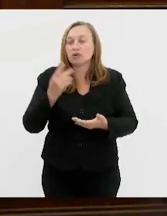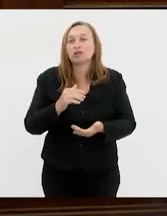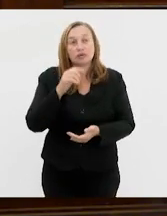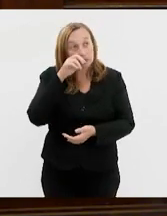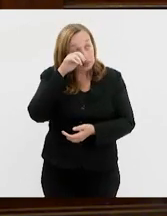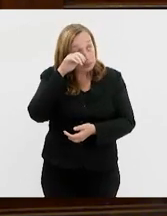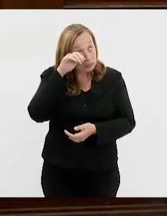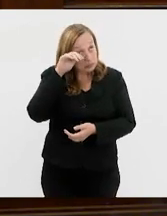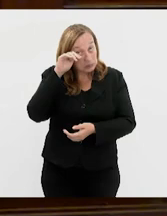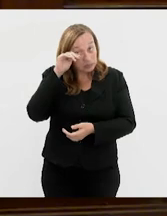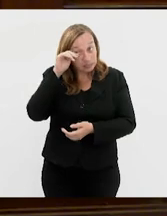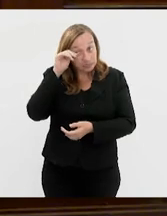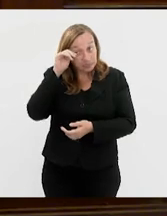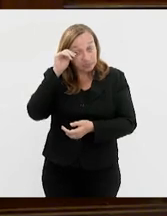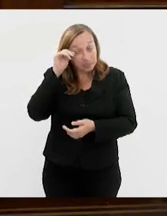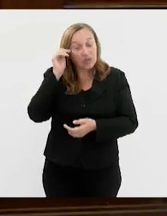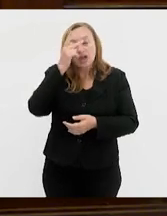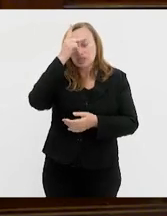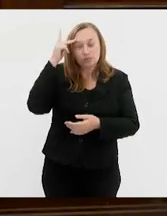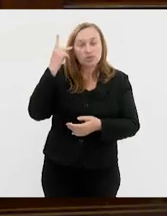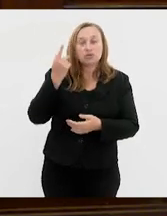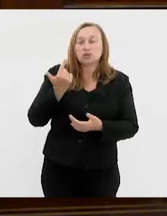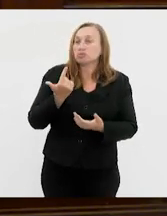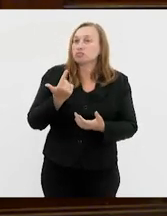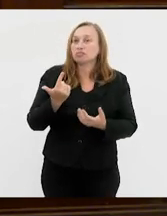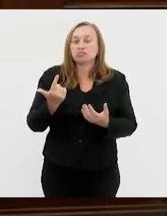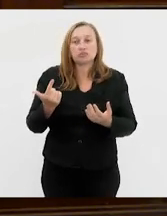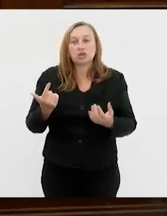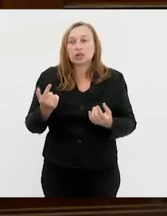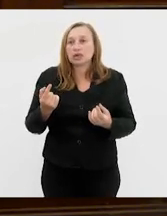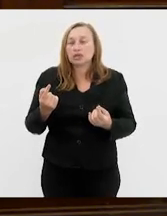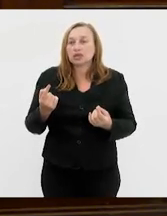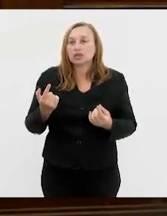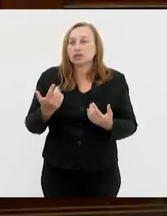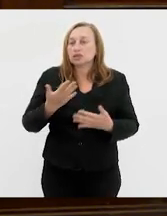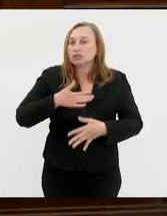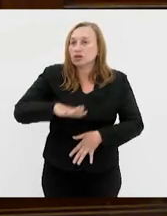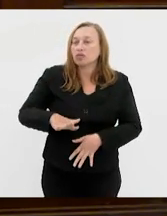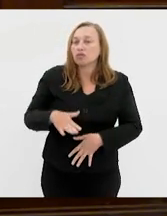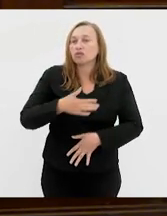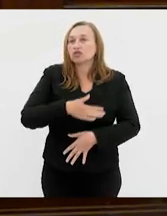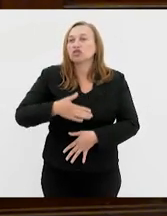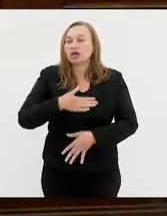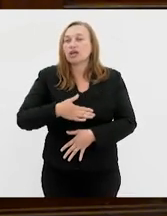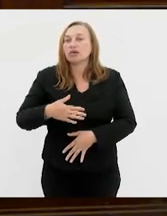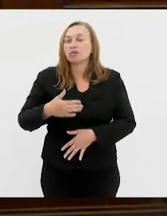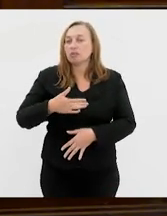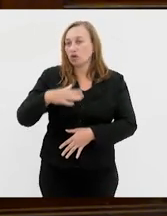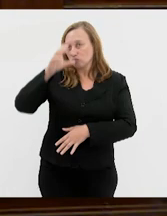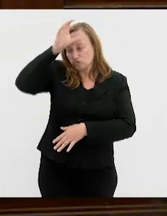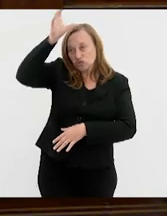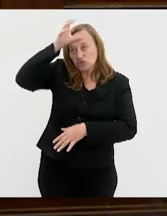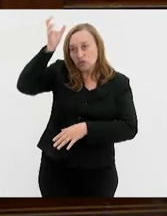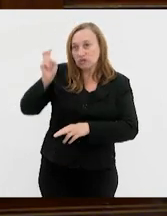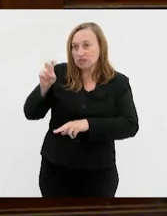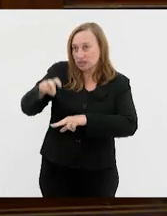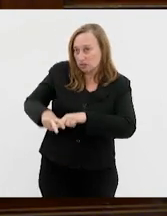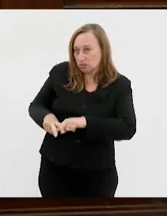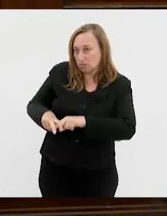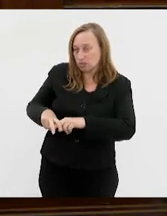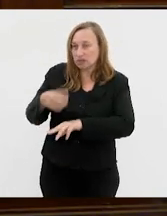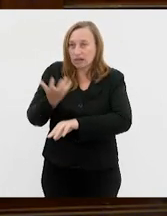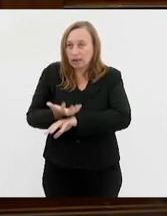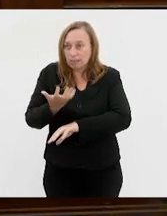não concordando com aquilo. Meu tio sentou em cima de uma Kombi lá na praça, lá, uma Kombi que até há pouco tempo era de